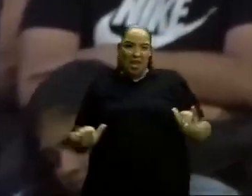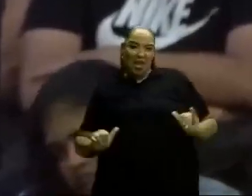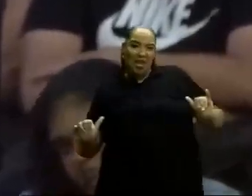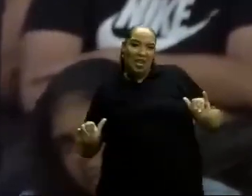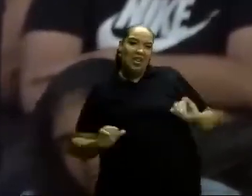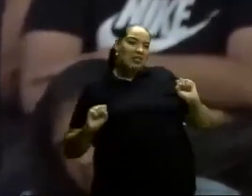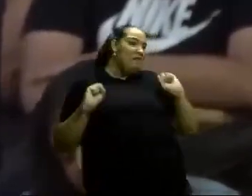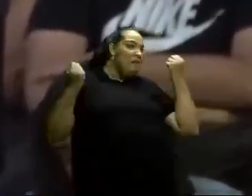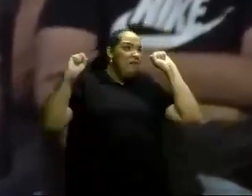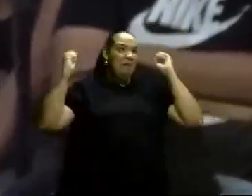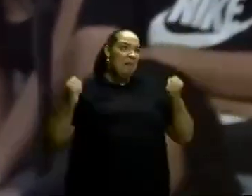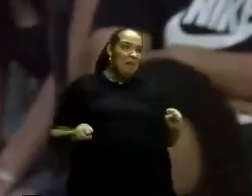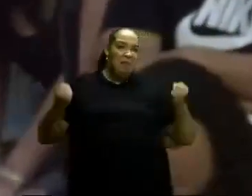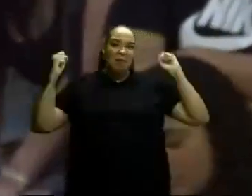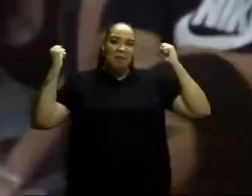dar show.